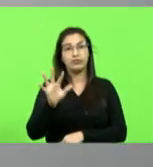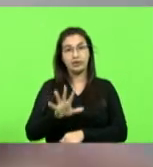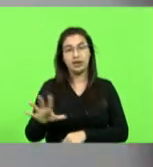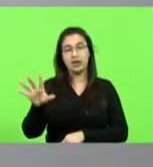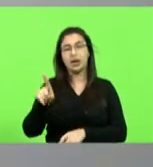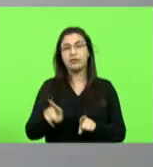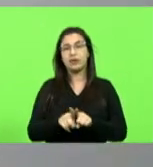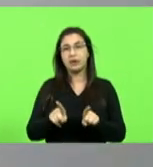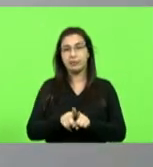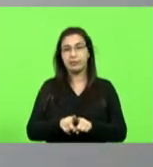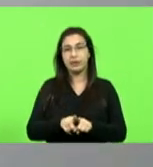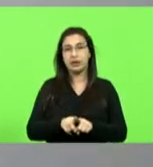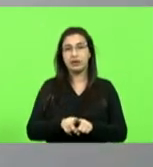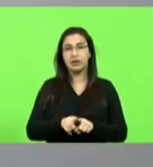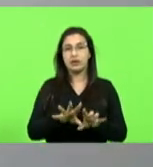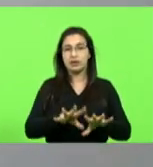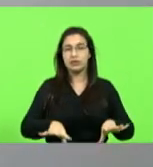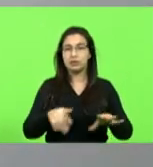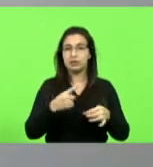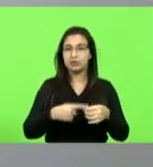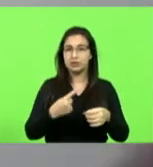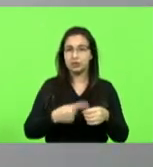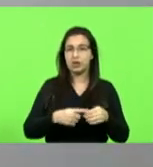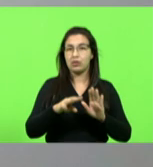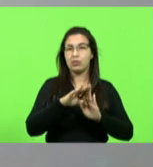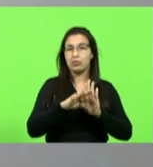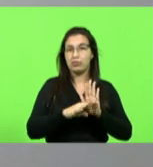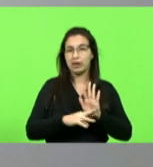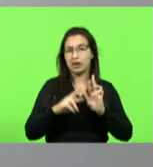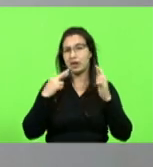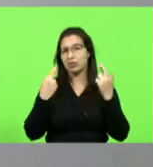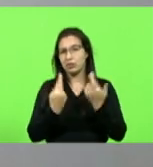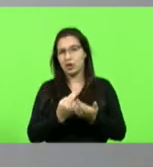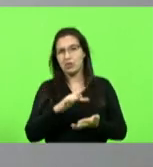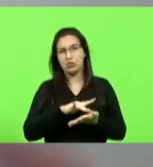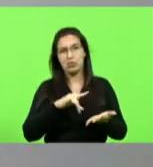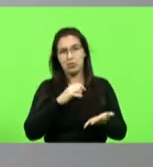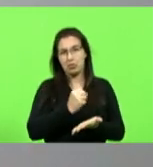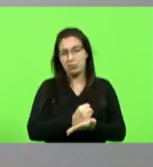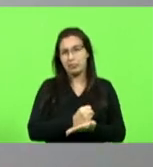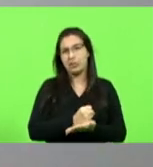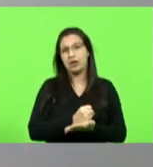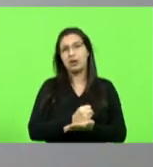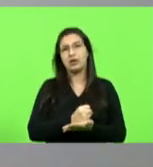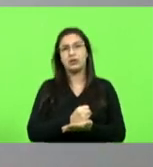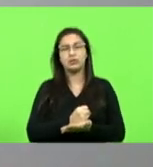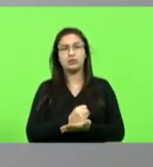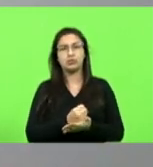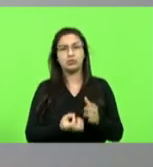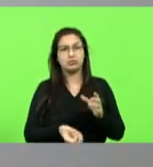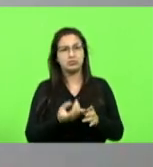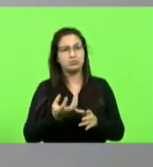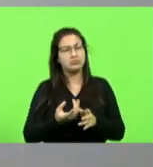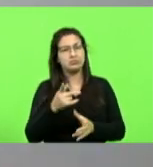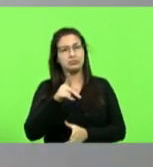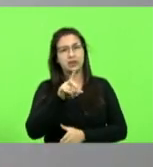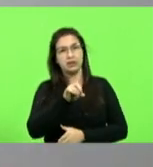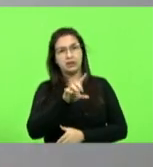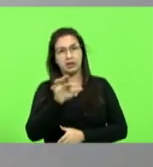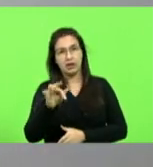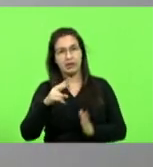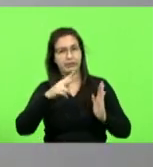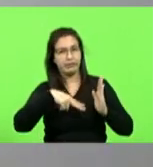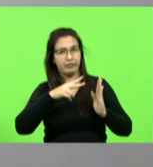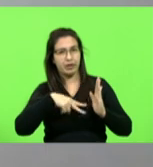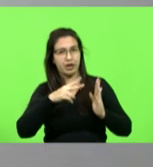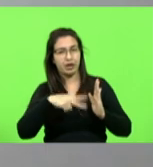aqui, matérias de algumas reuniões que nós realizamos, documentos produzidos, materiais em PDF para leitura, né, tanto